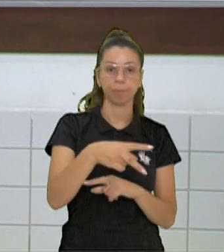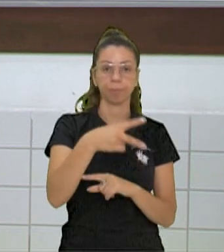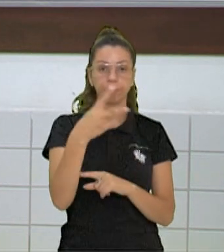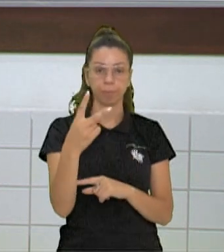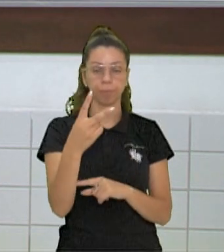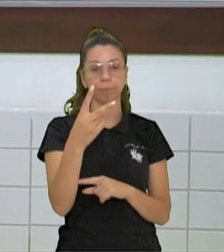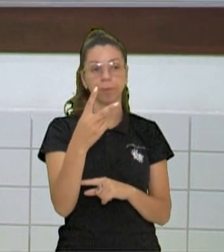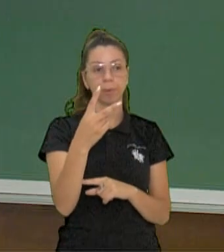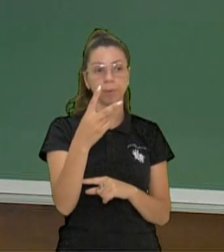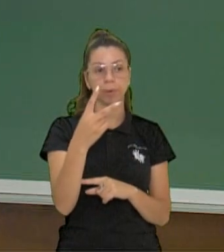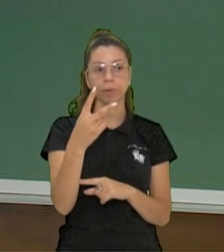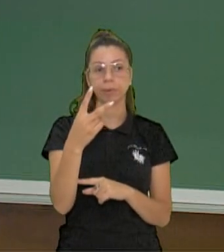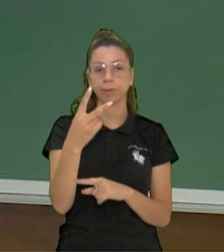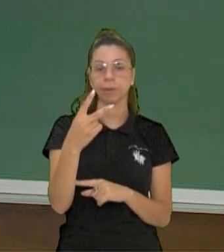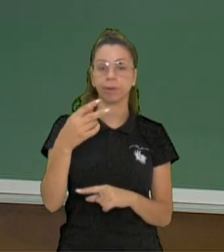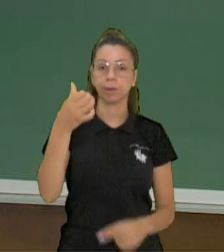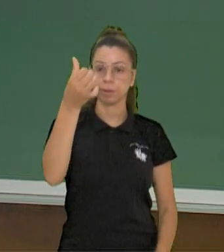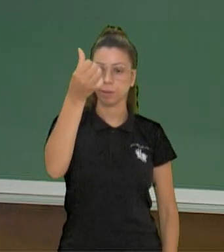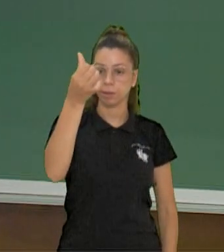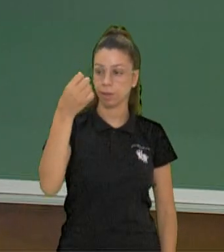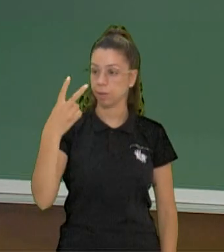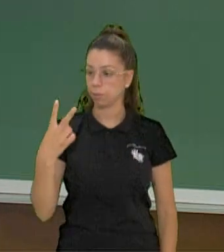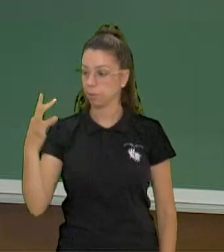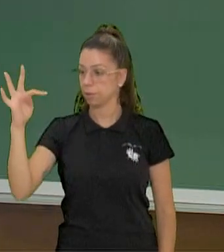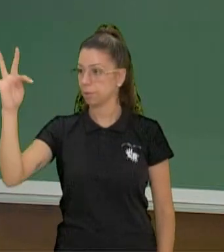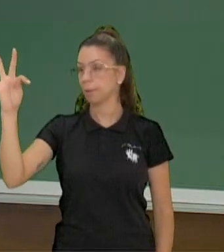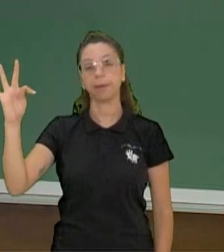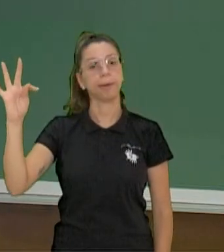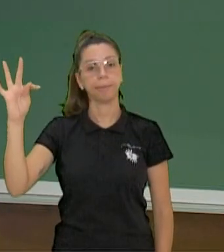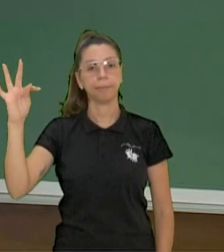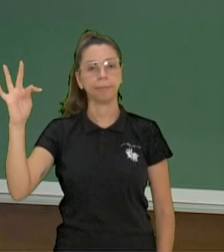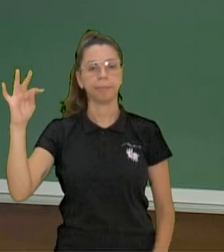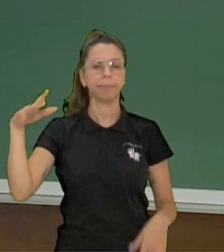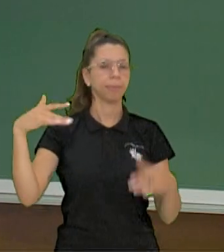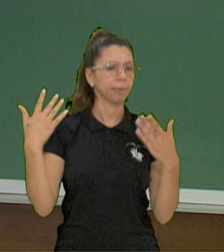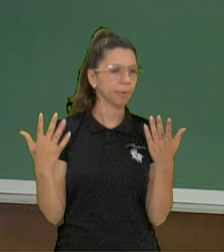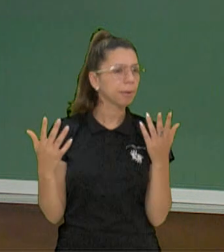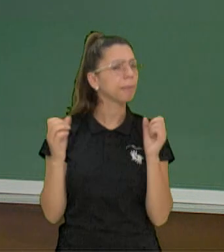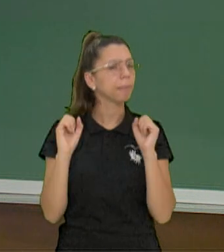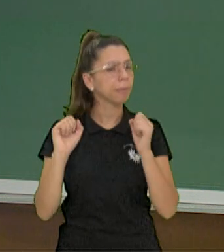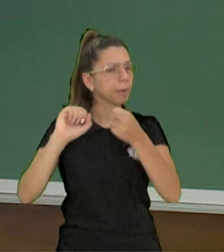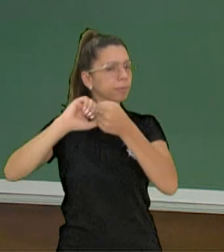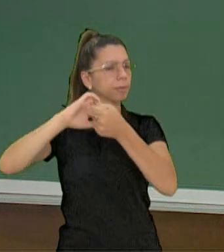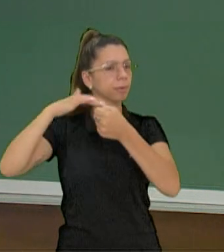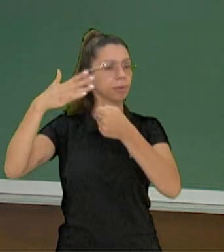a t, eu estou resolvendo uma equação exponencial, então eu posso,